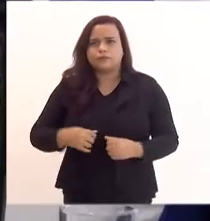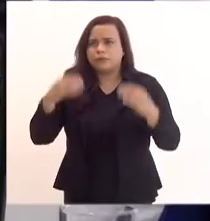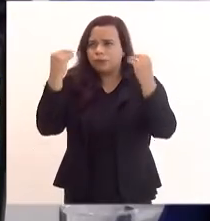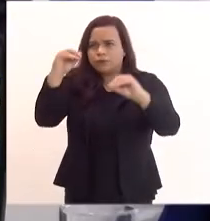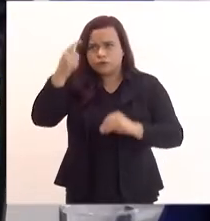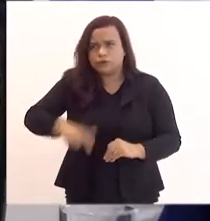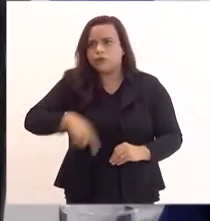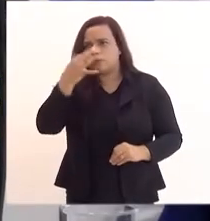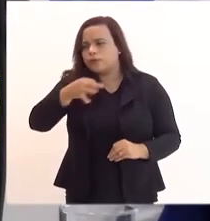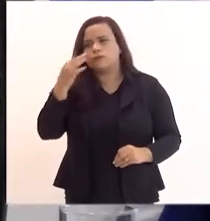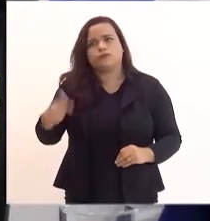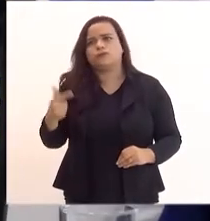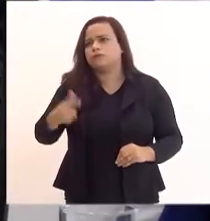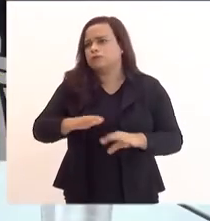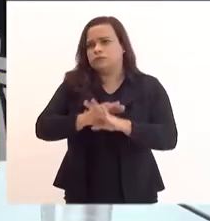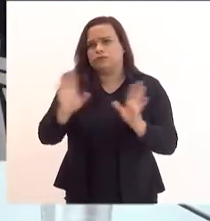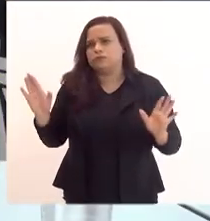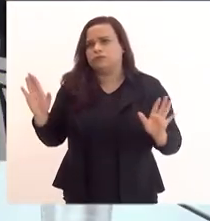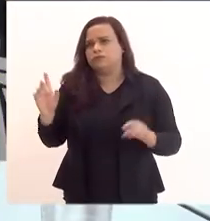parecer. Não. Foi parecer